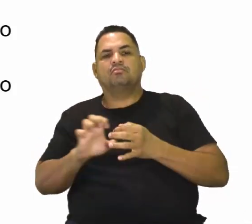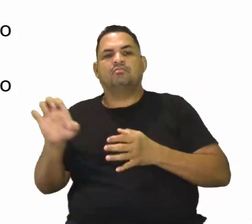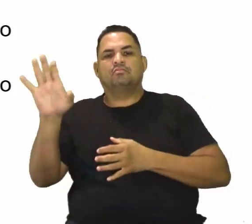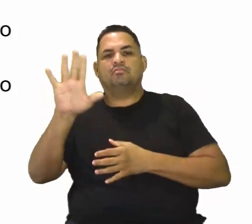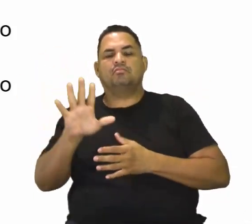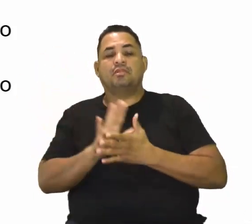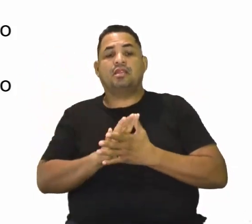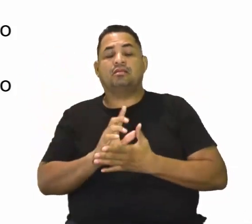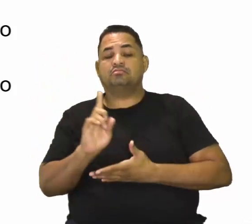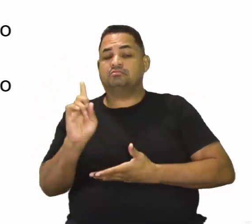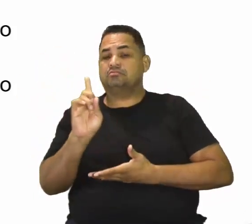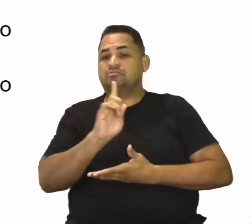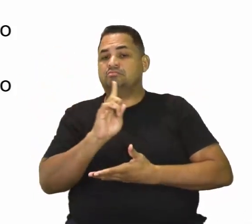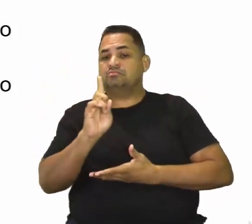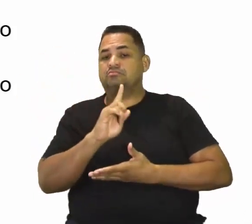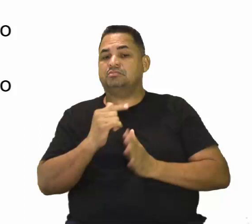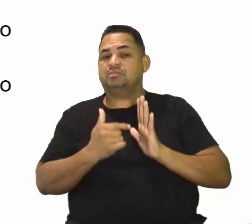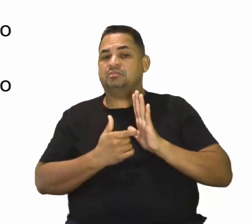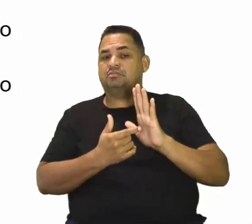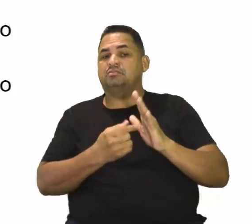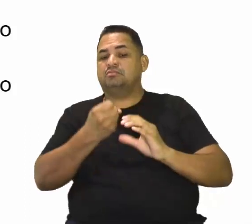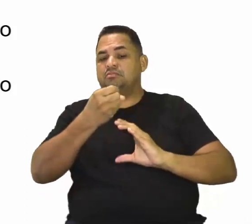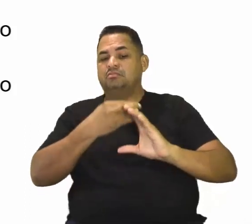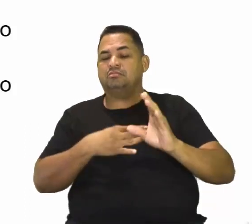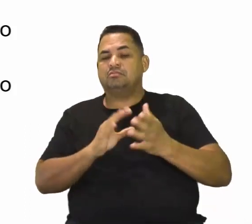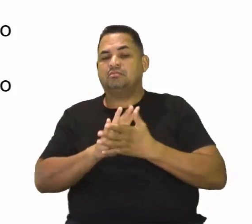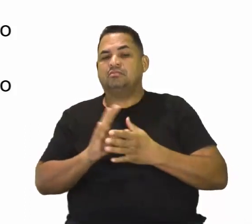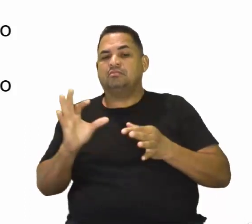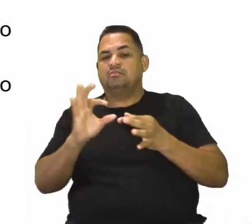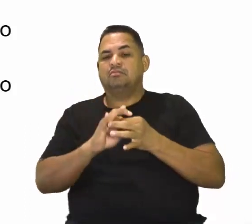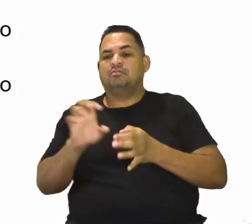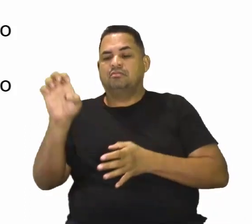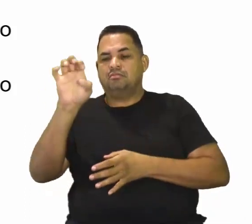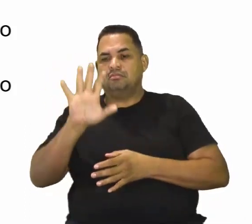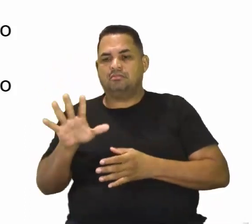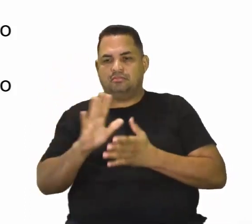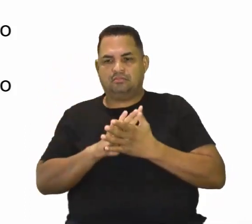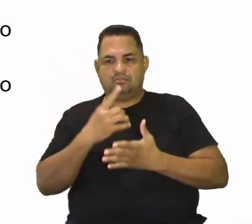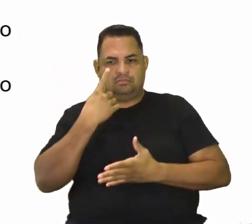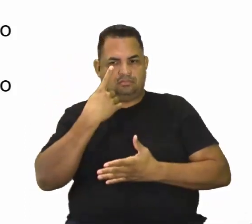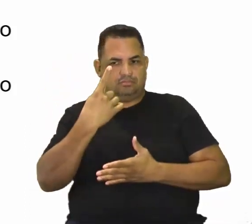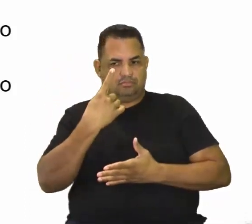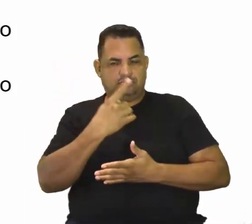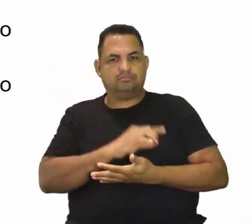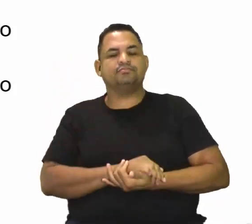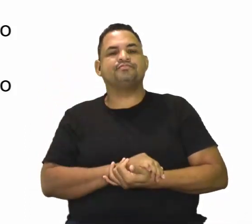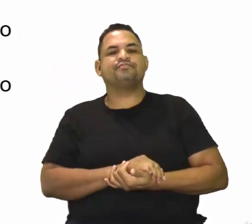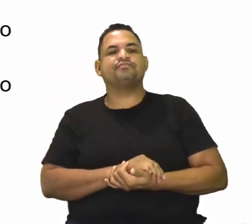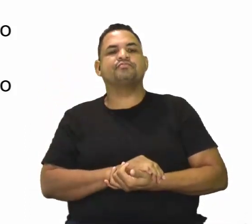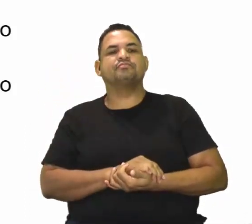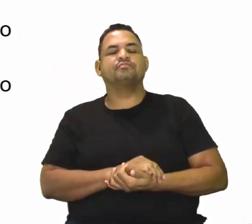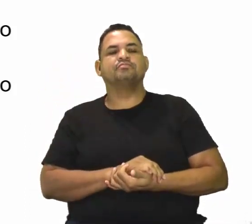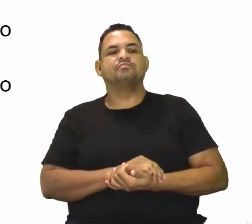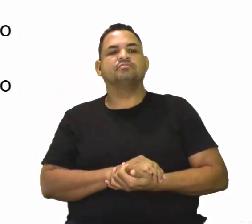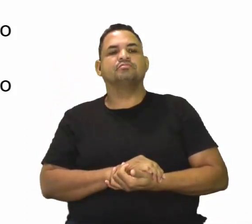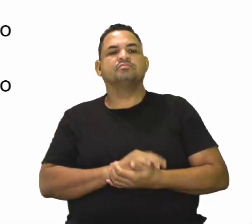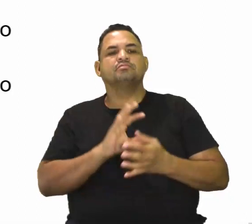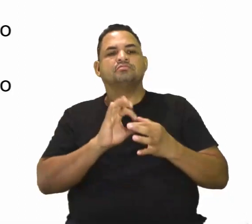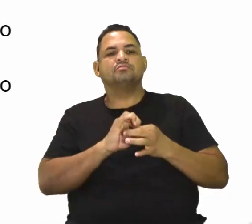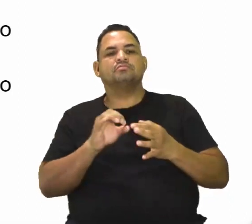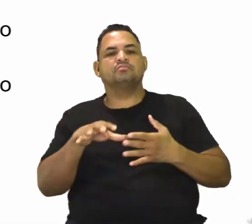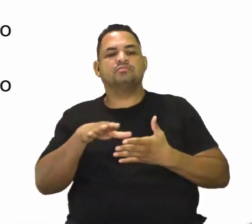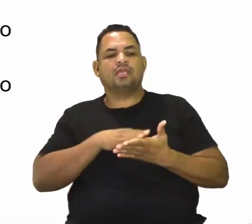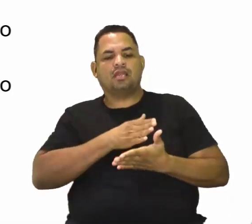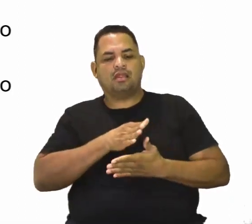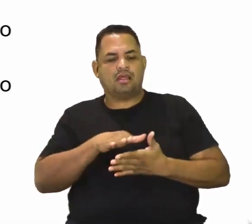Europeia. Não representa características da União Europeia. Presta atenção, presta atenção. A livre circulação